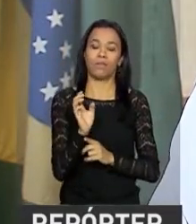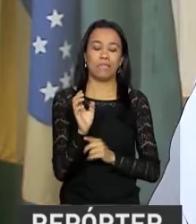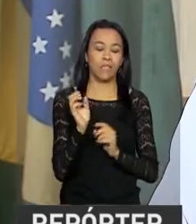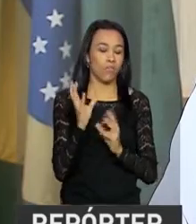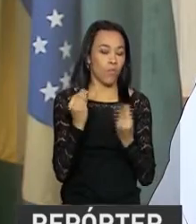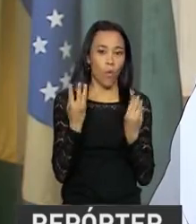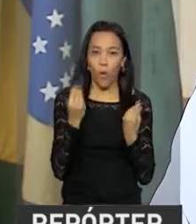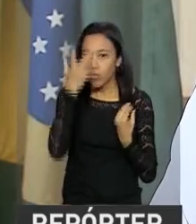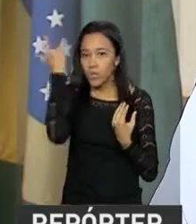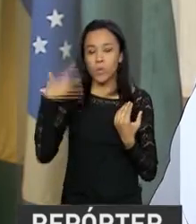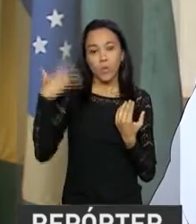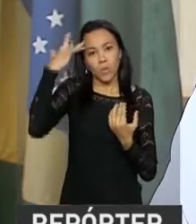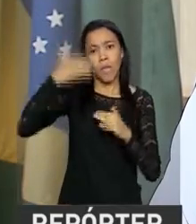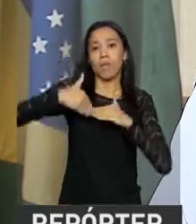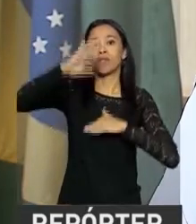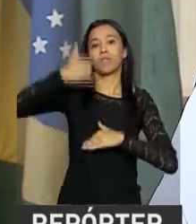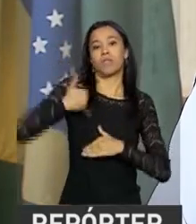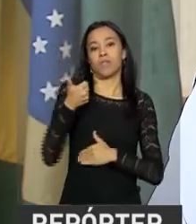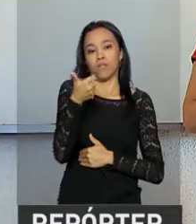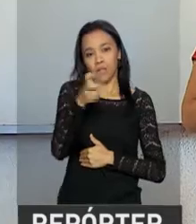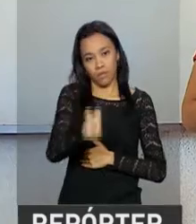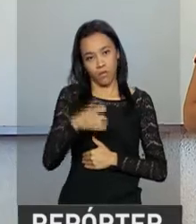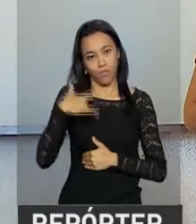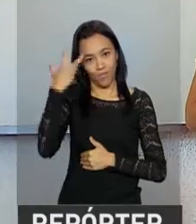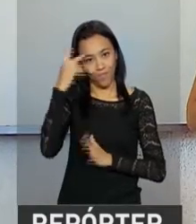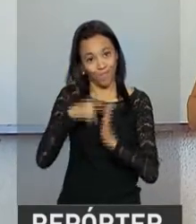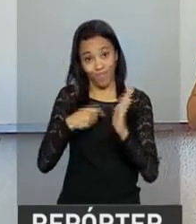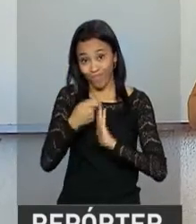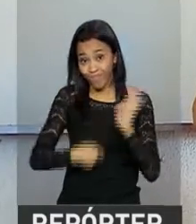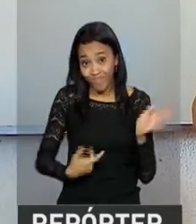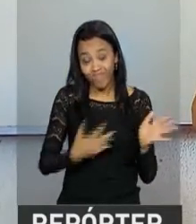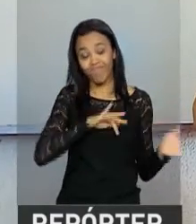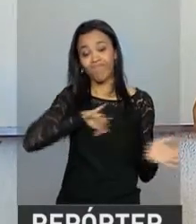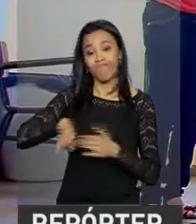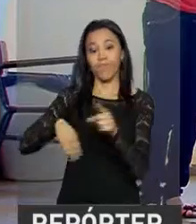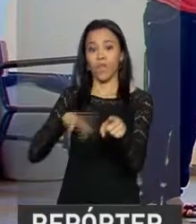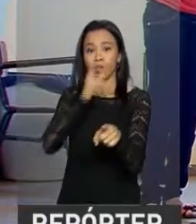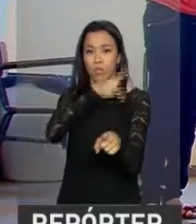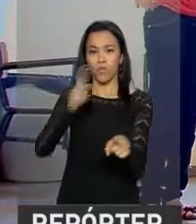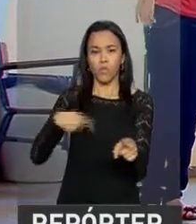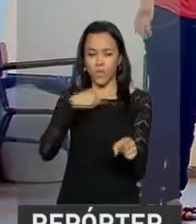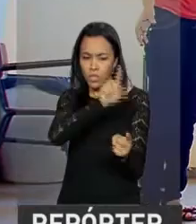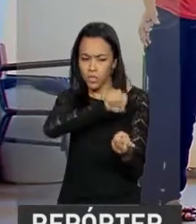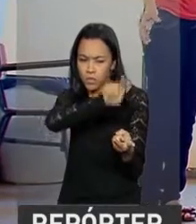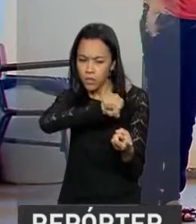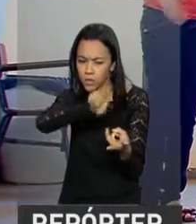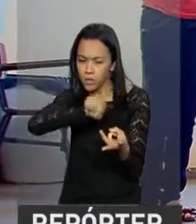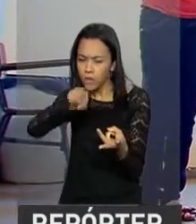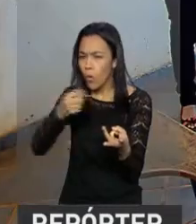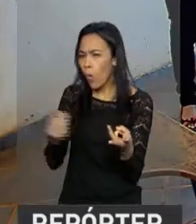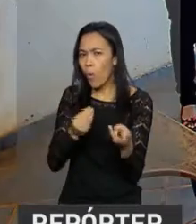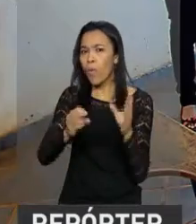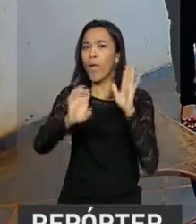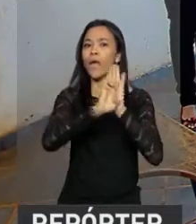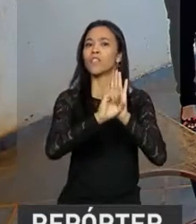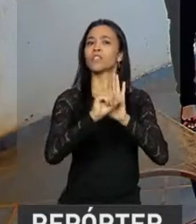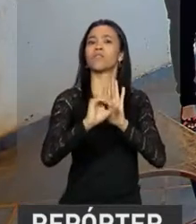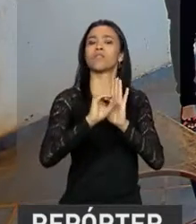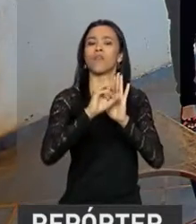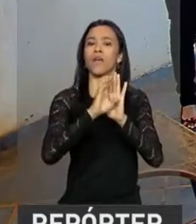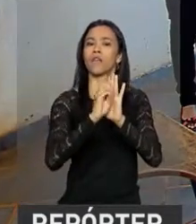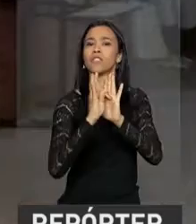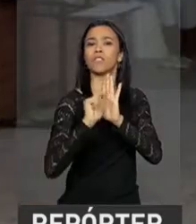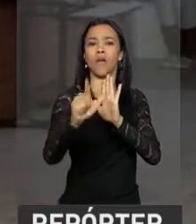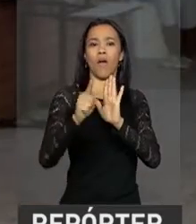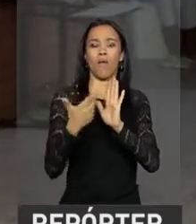acima de 15 anos de idade os professores do programa são selecionados através de edital e recebem uma